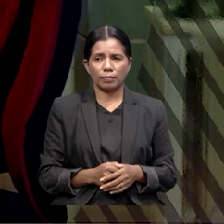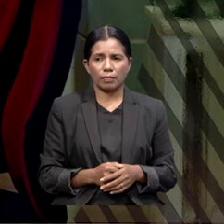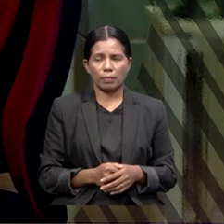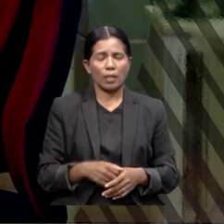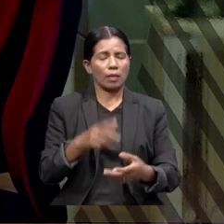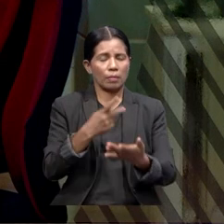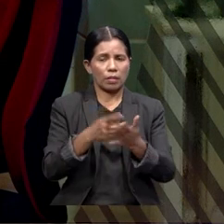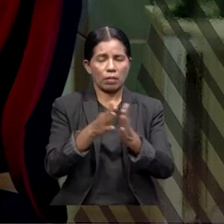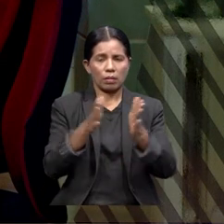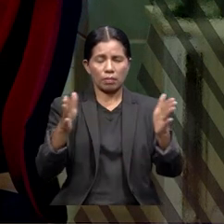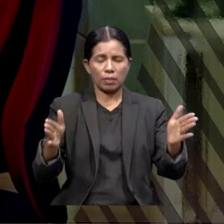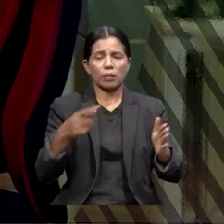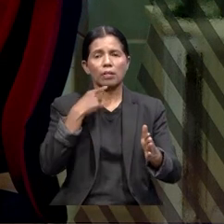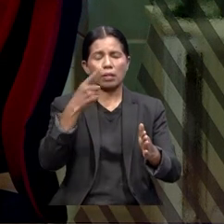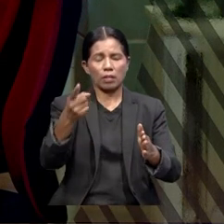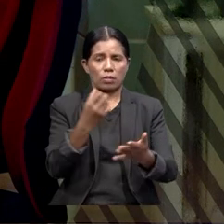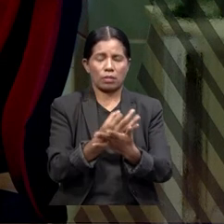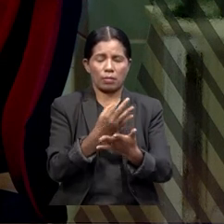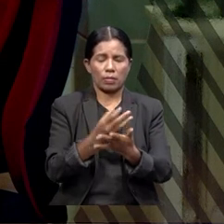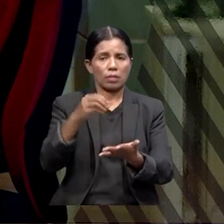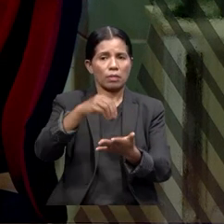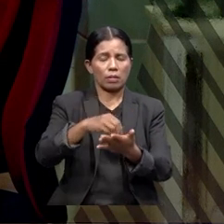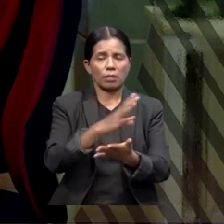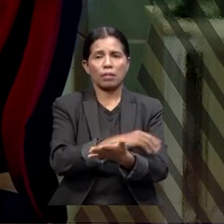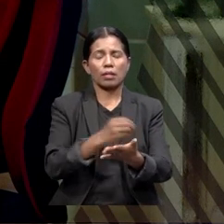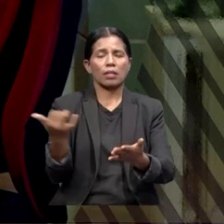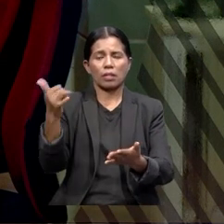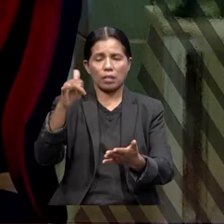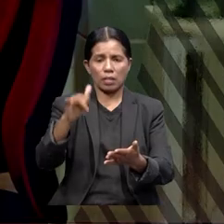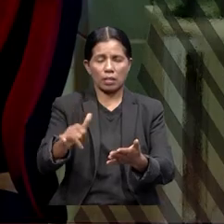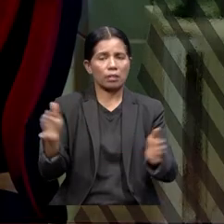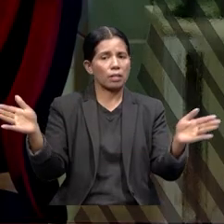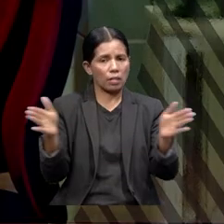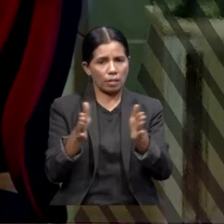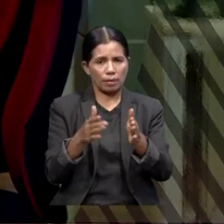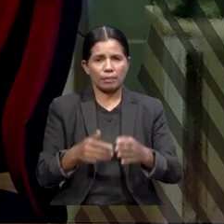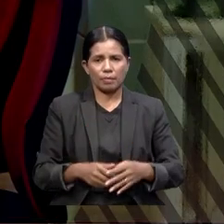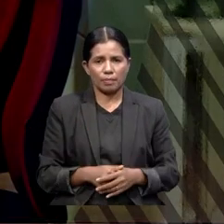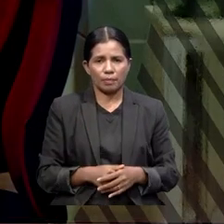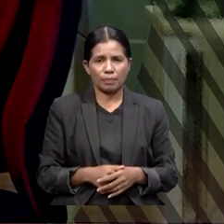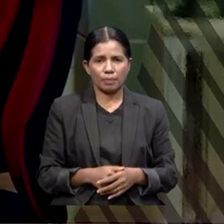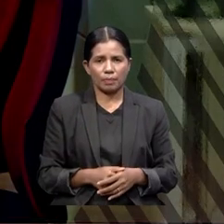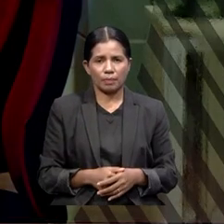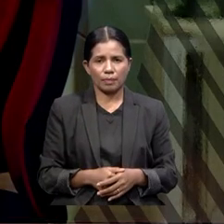Mancare a posição questiona tamba alocação orçamento para setor produtivo, Sira Kikliu.